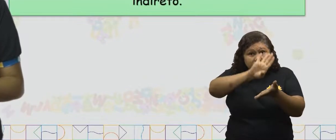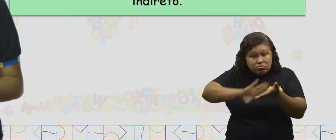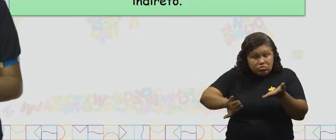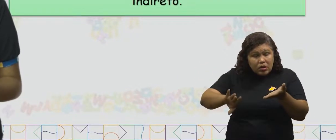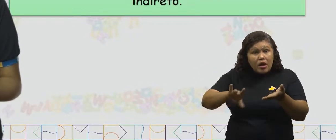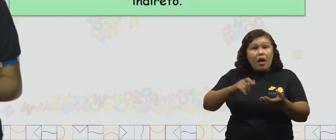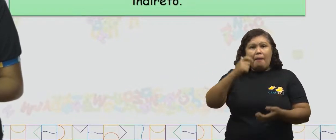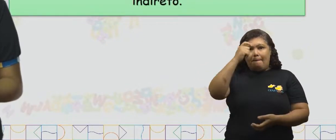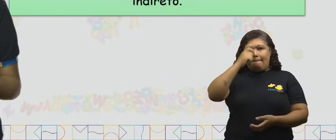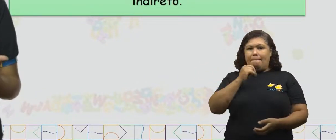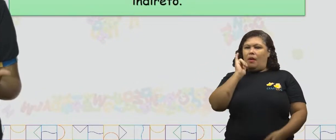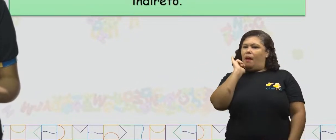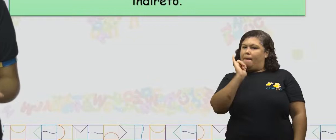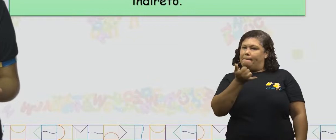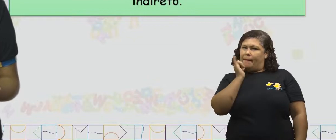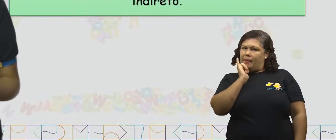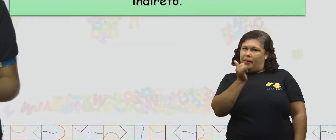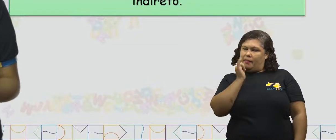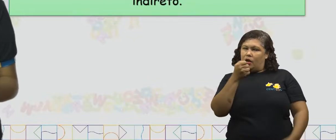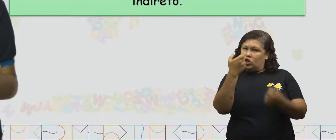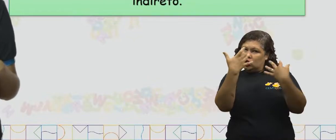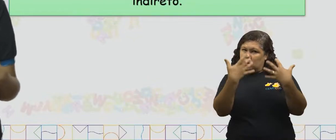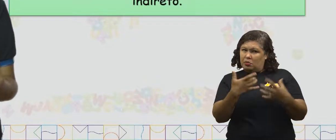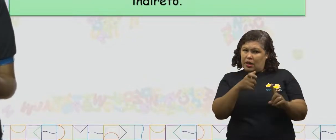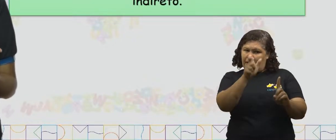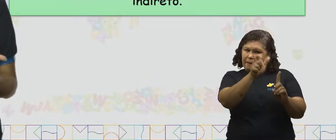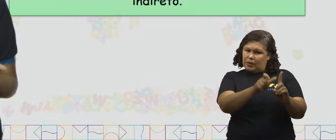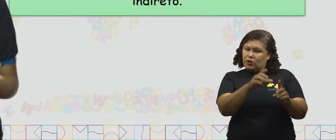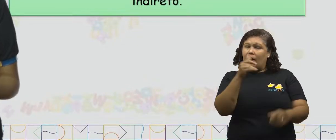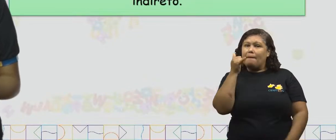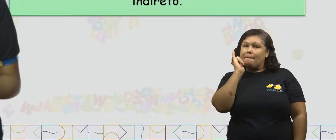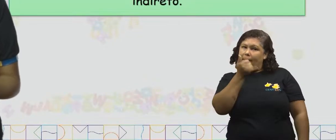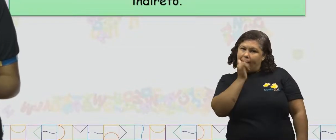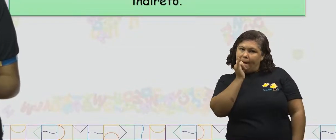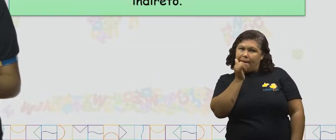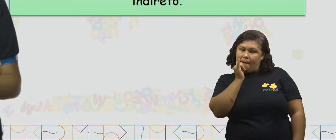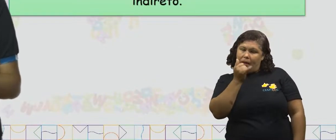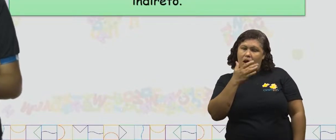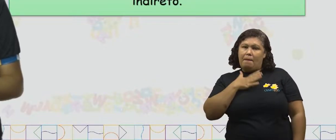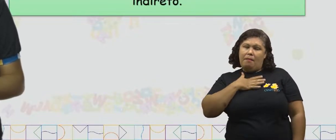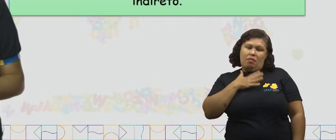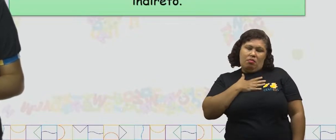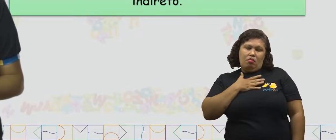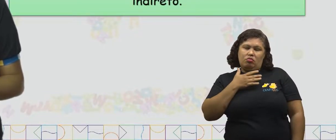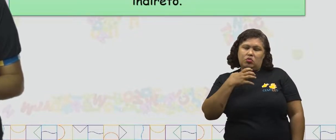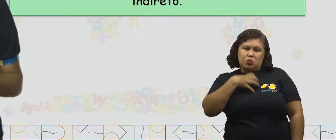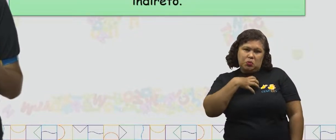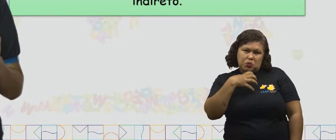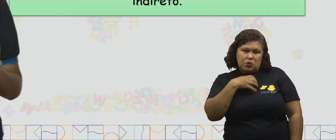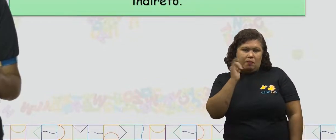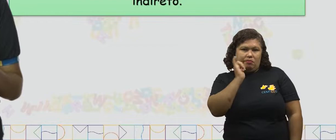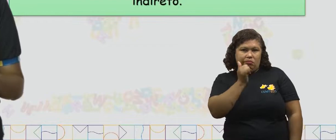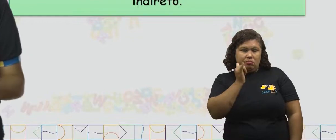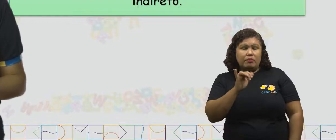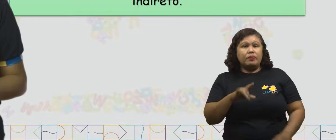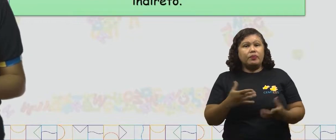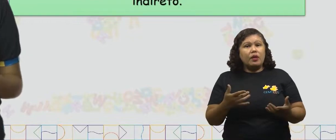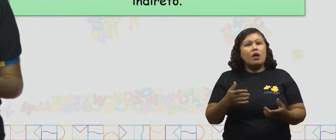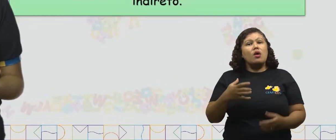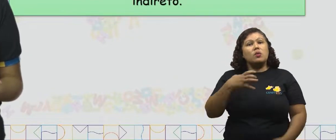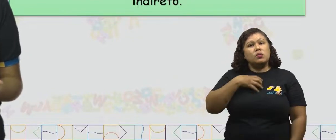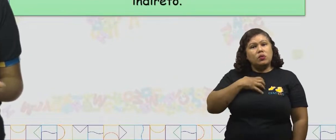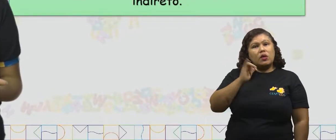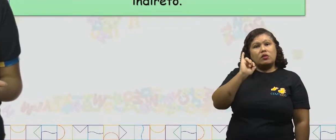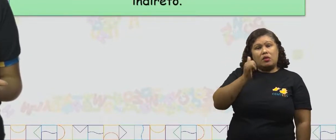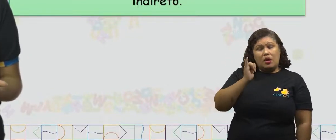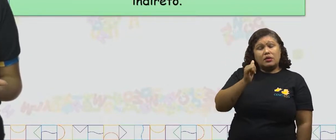narra a história conta sobre uma fala de personagens com as suas próprias palavras. Essa narração, apesar de indicar que